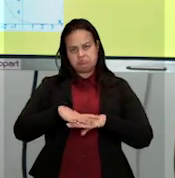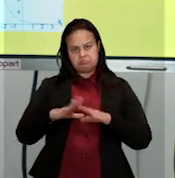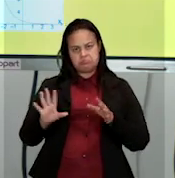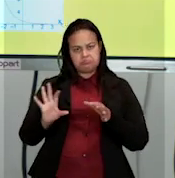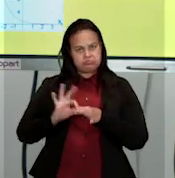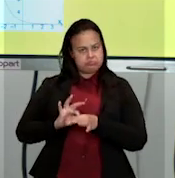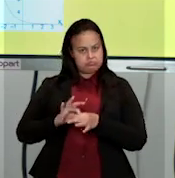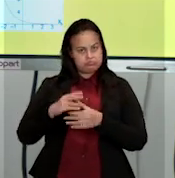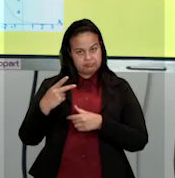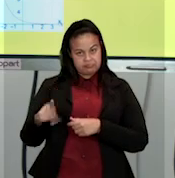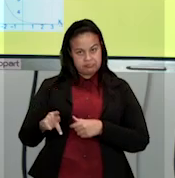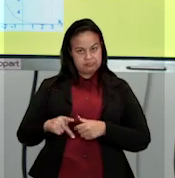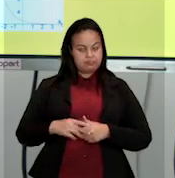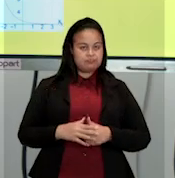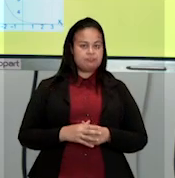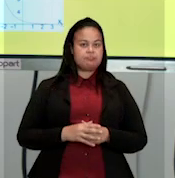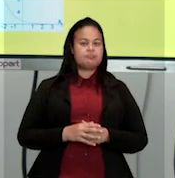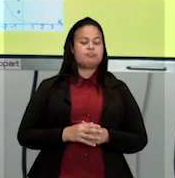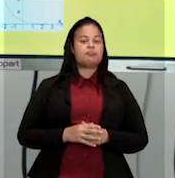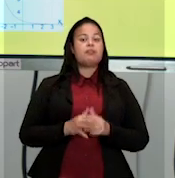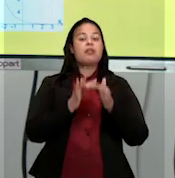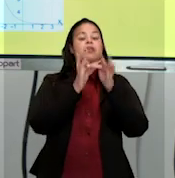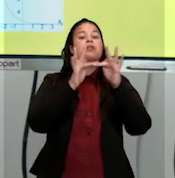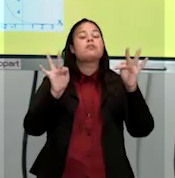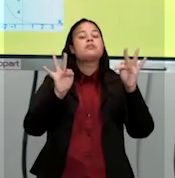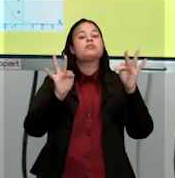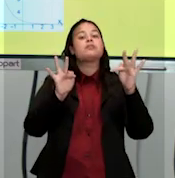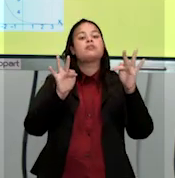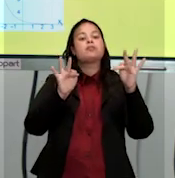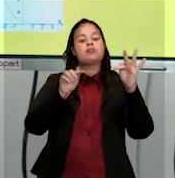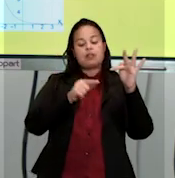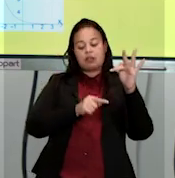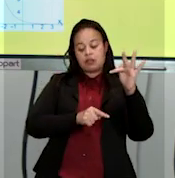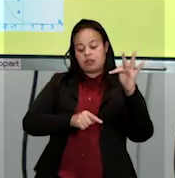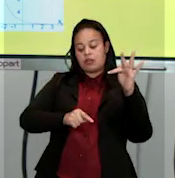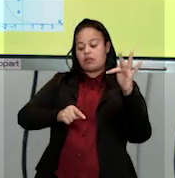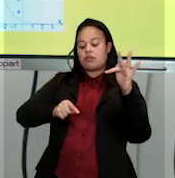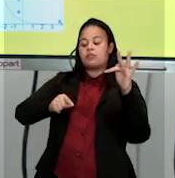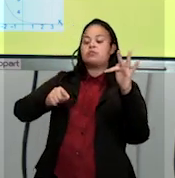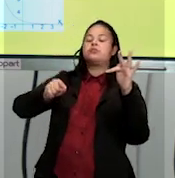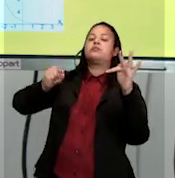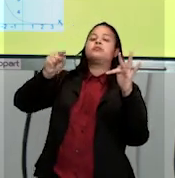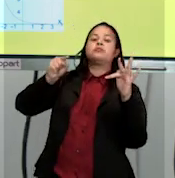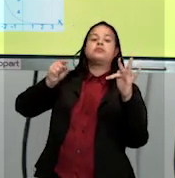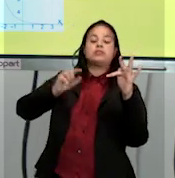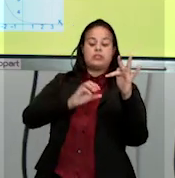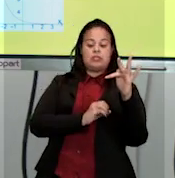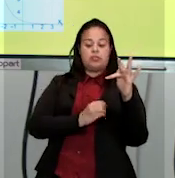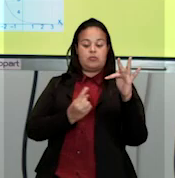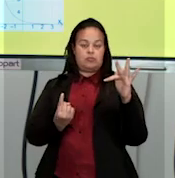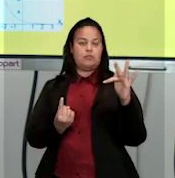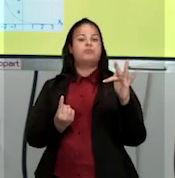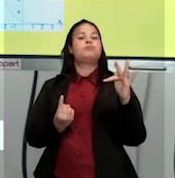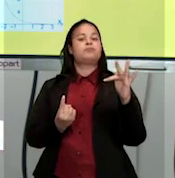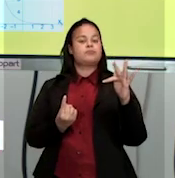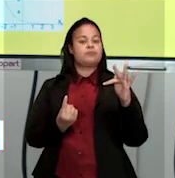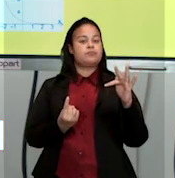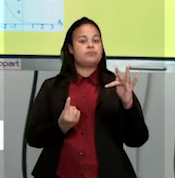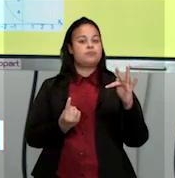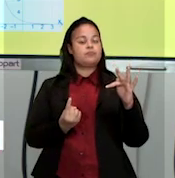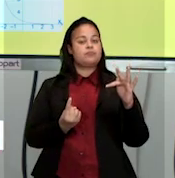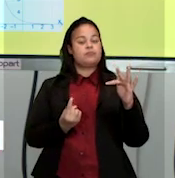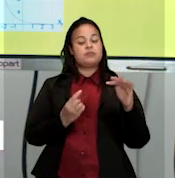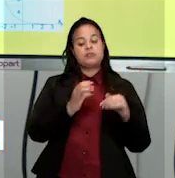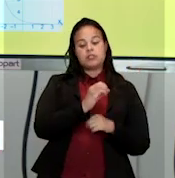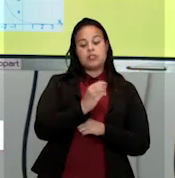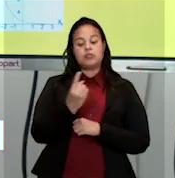Então, a função é decrescente quando o a estiver entre 0 e 1. Então, valores entre 0 e